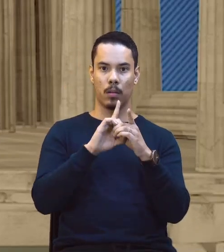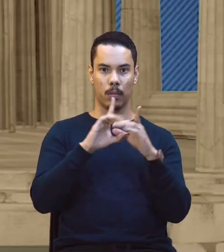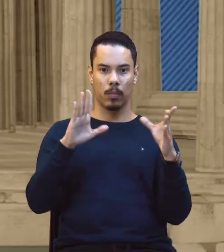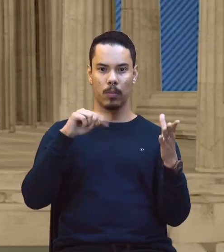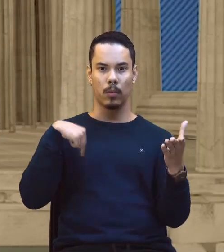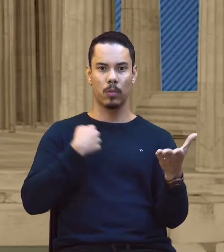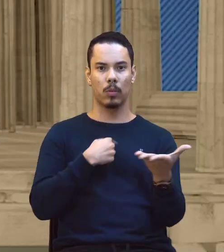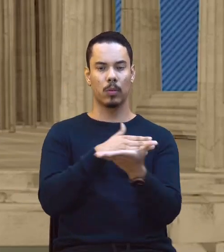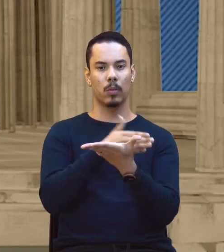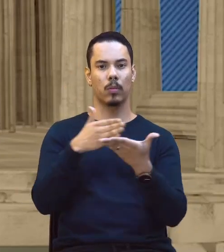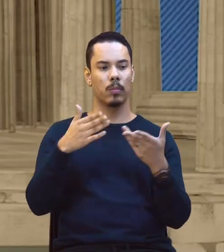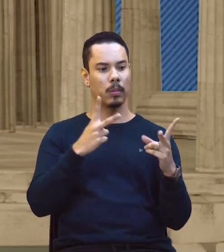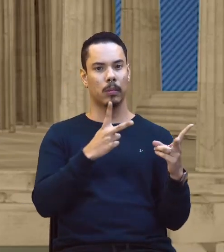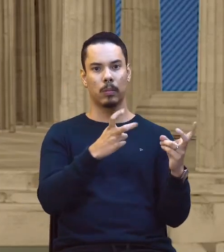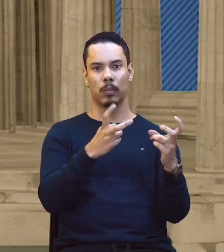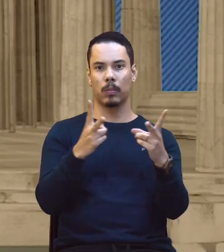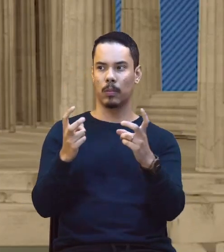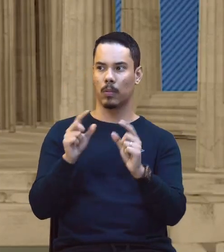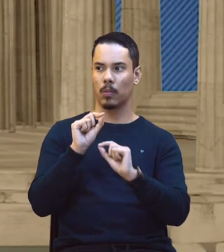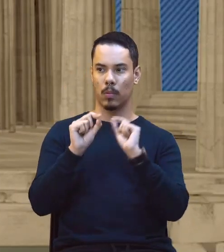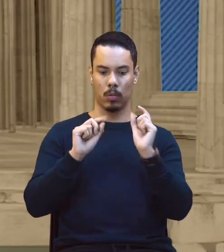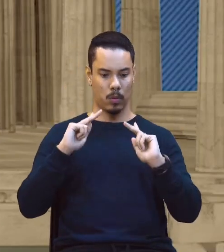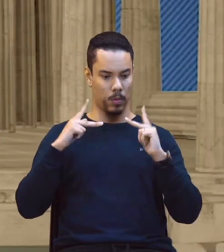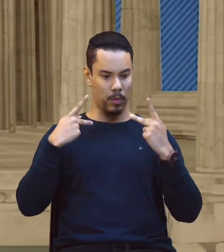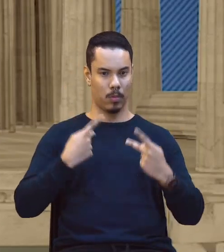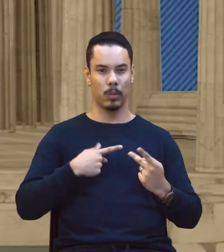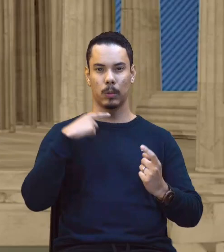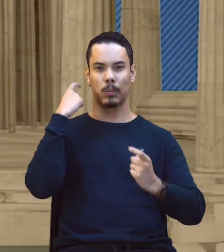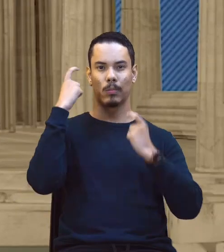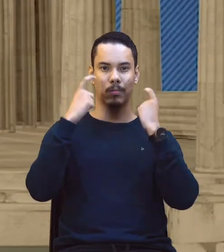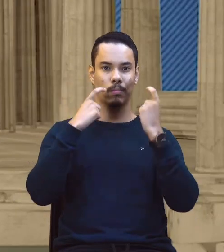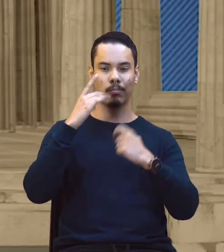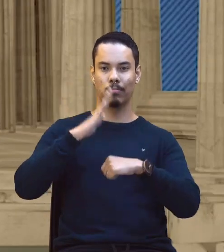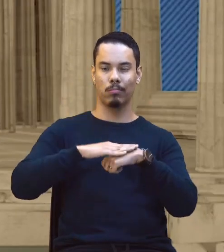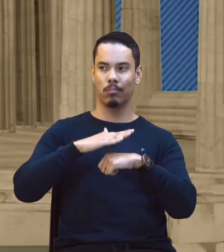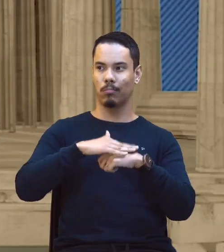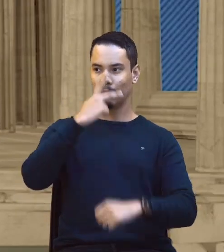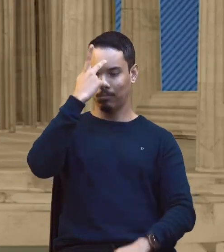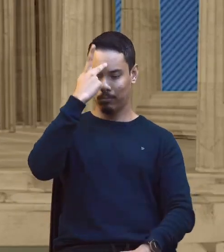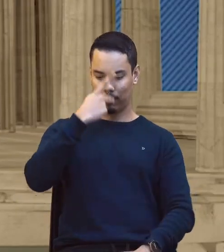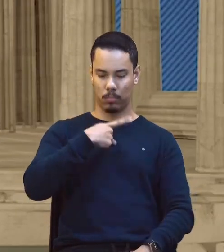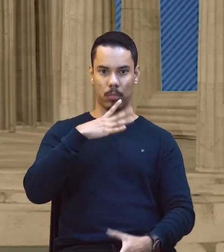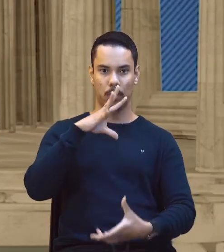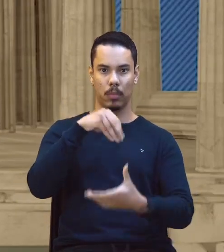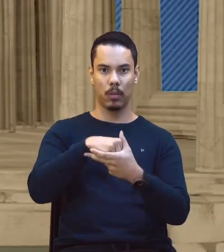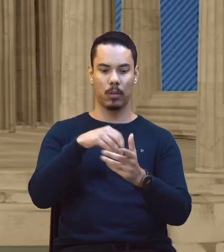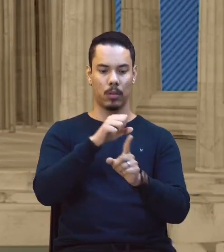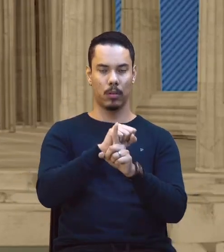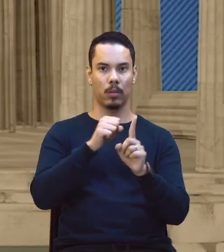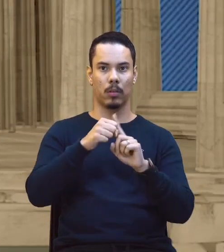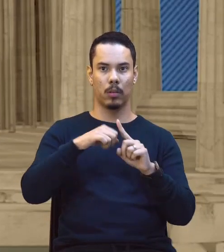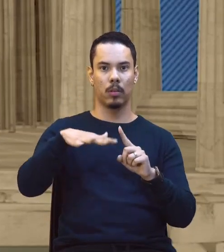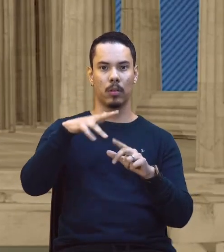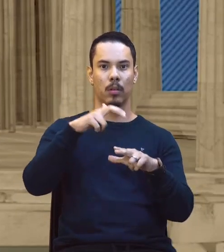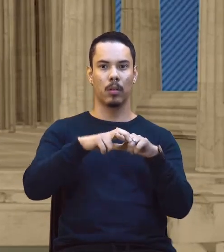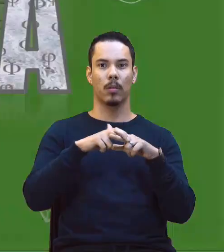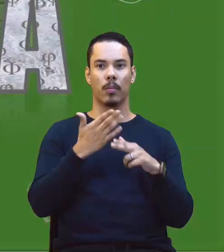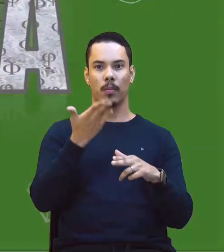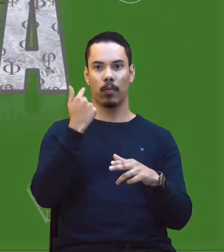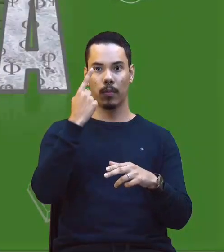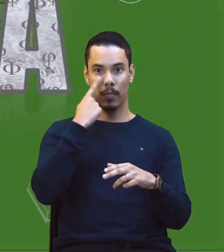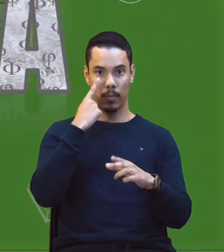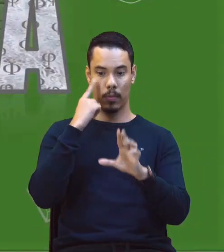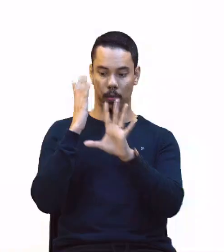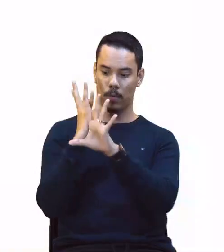perceber que o homem está preocupado com ele mesmo dentro da sociedade. Então vamos lá para a nossa revisão,